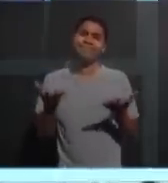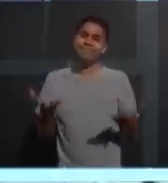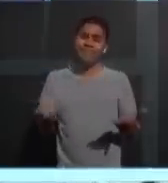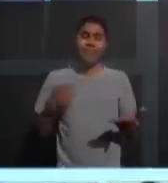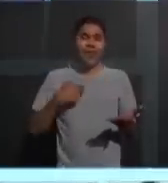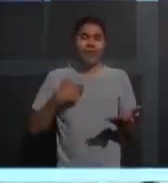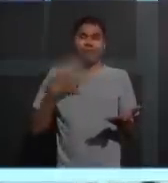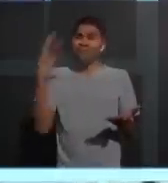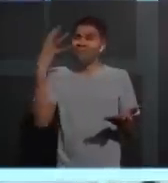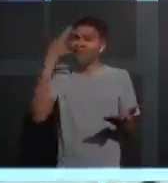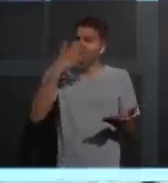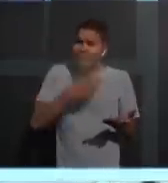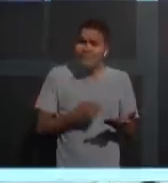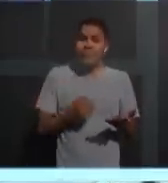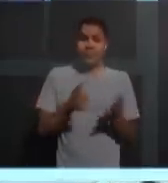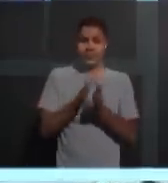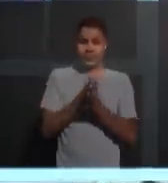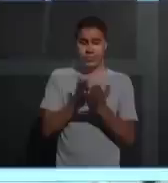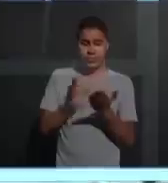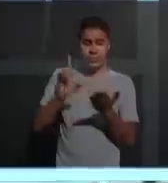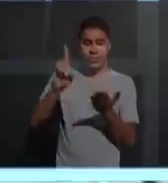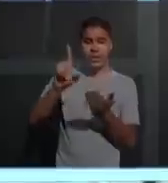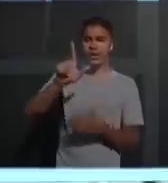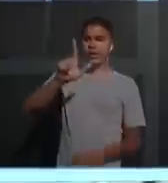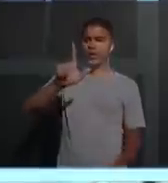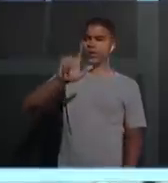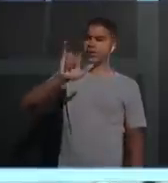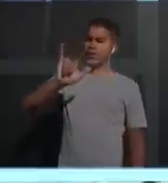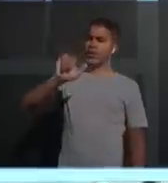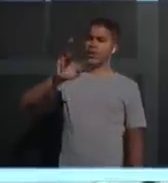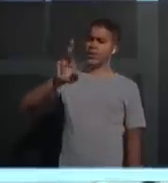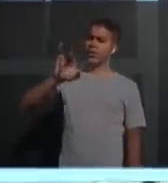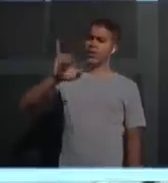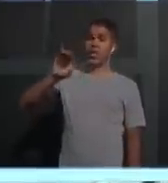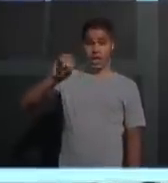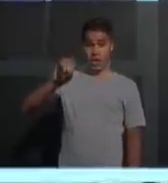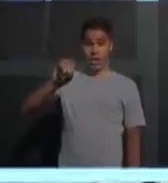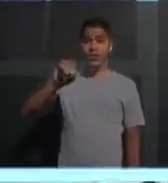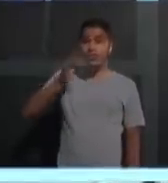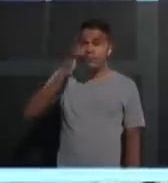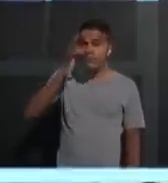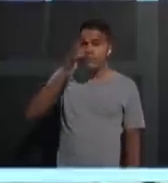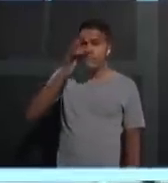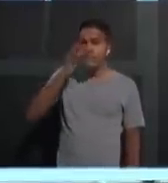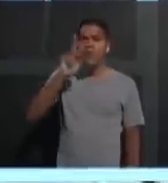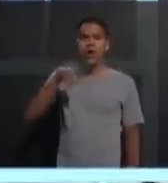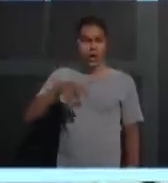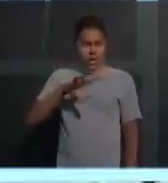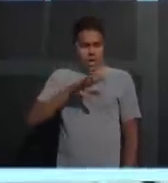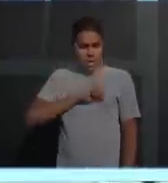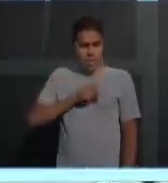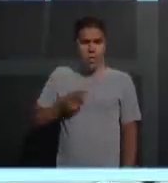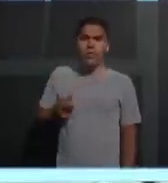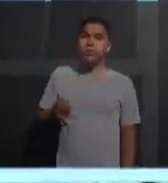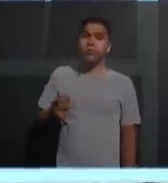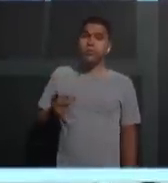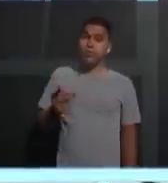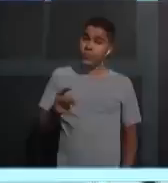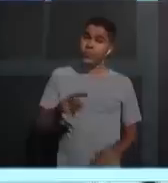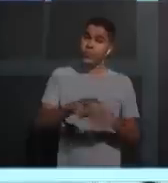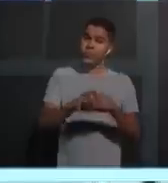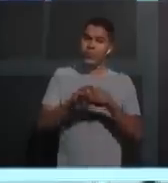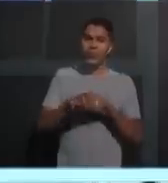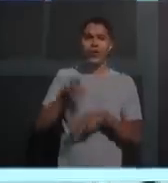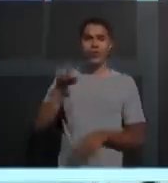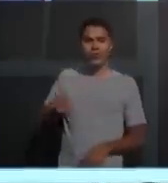jeito achei lindo a palavra lírio refere se refere se ao amor eterno por isso os livros são